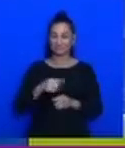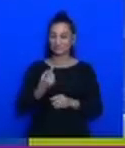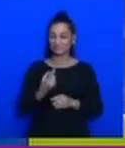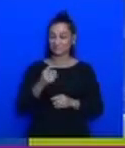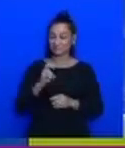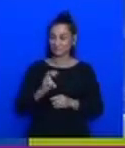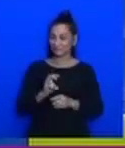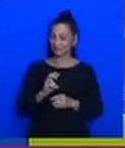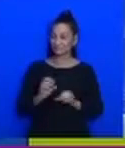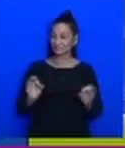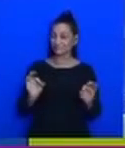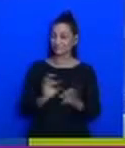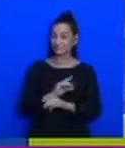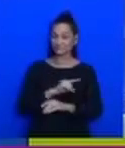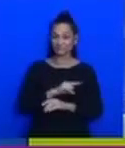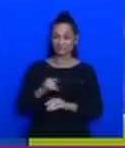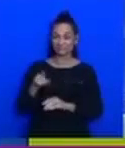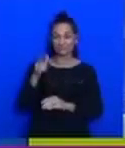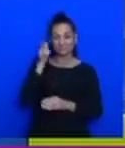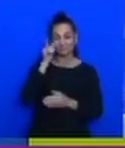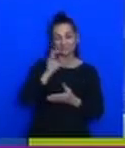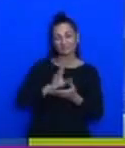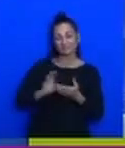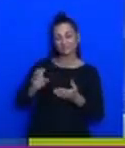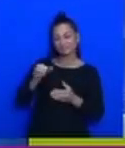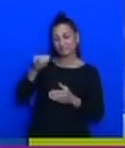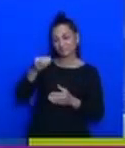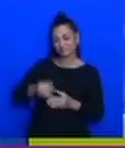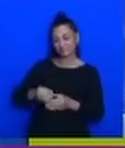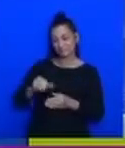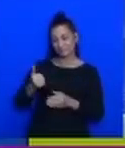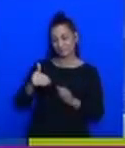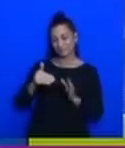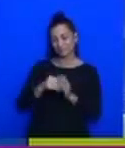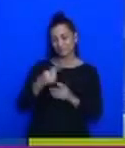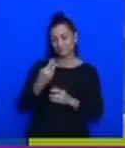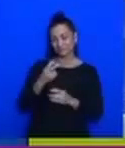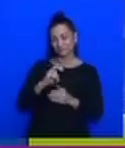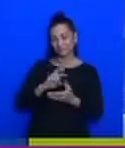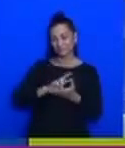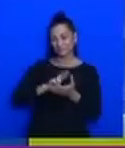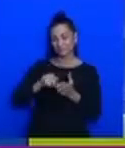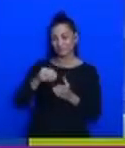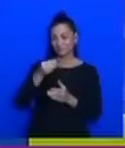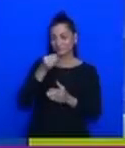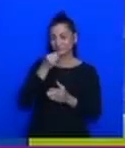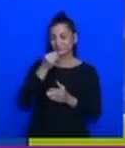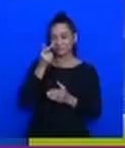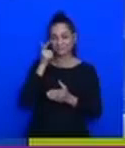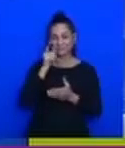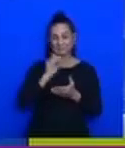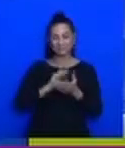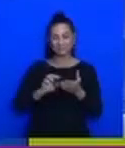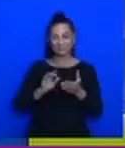Sortearemos 15 números, hein? E você ganha se acertar entre 11 e 15. São muitas chances de ganhar da Loto Fácil.